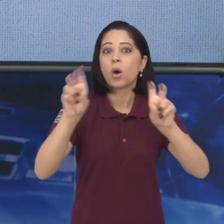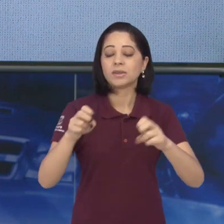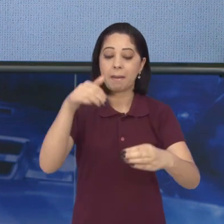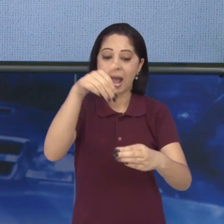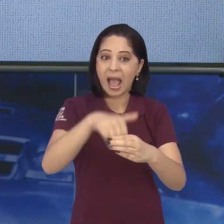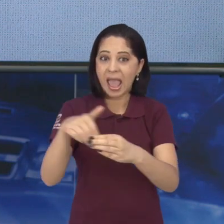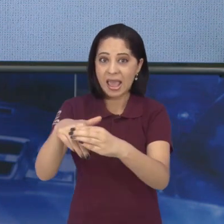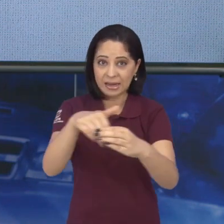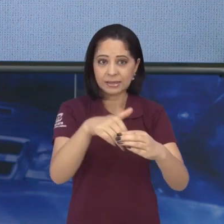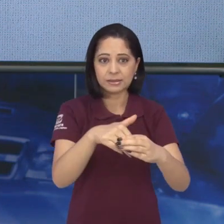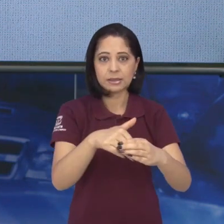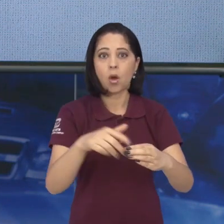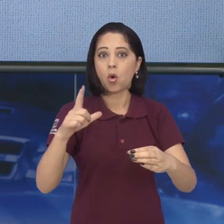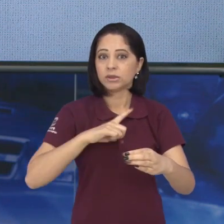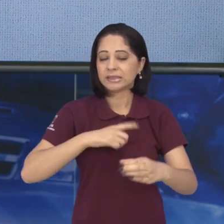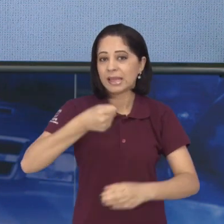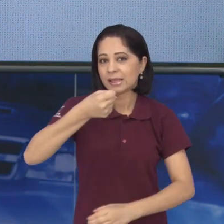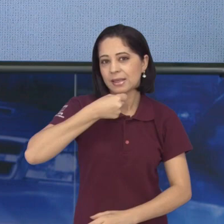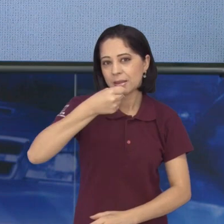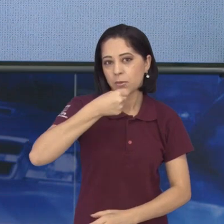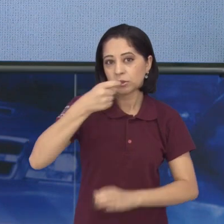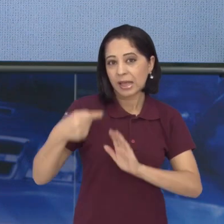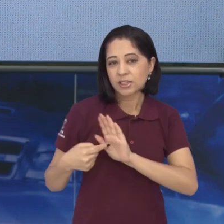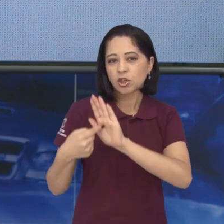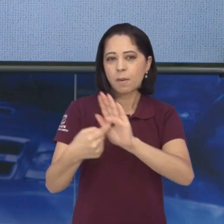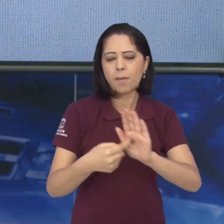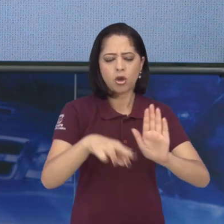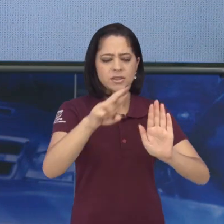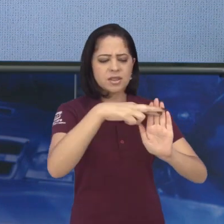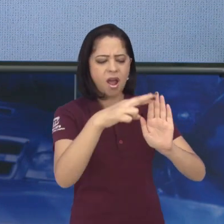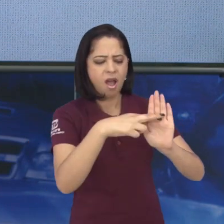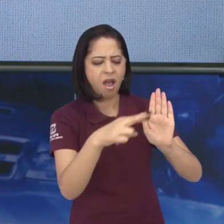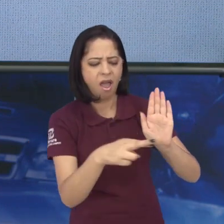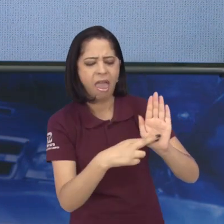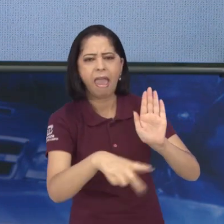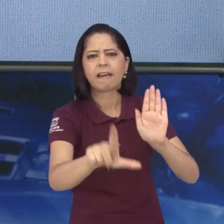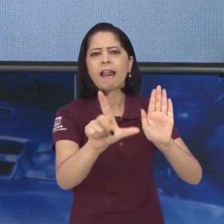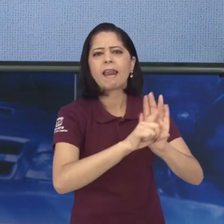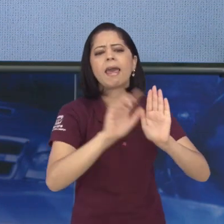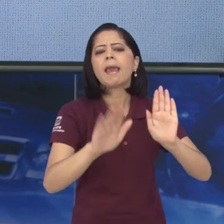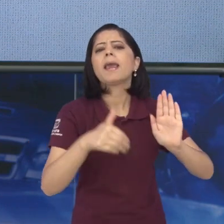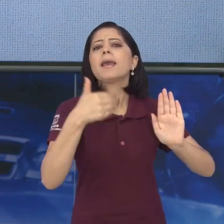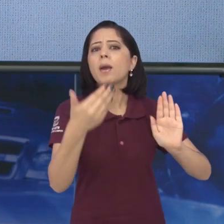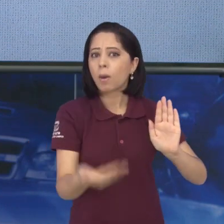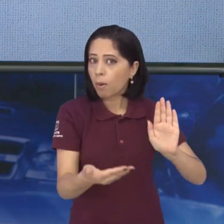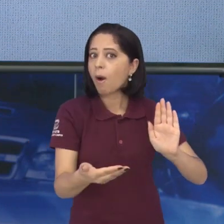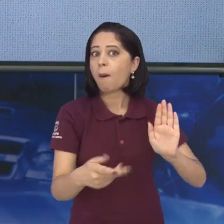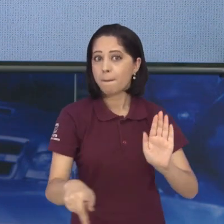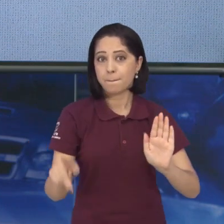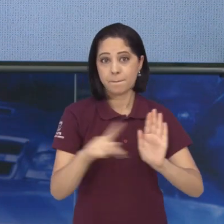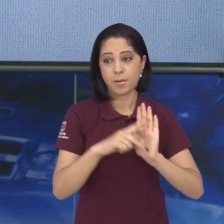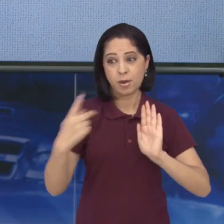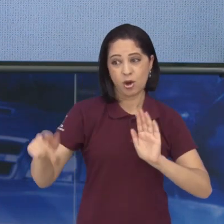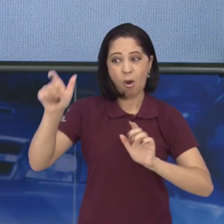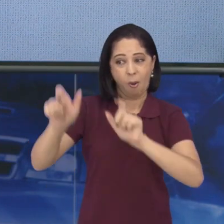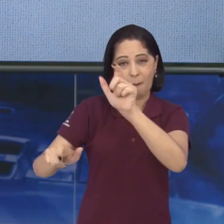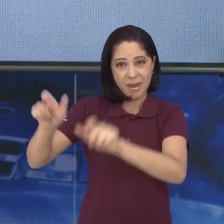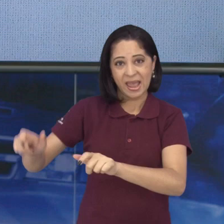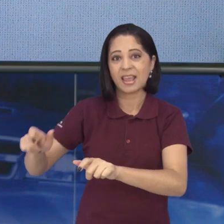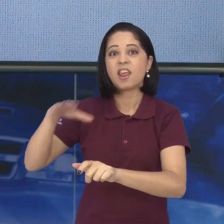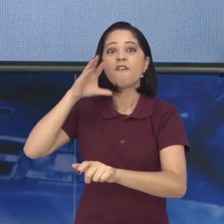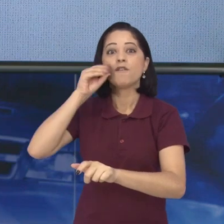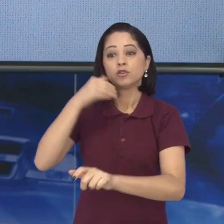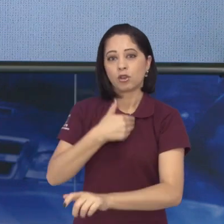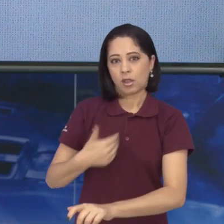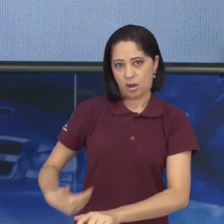sobre eleição. Teremos uma reportagem que mostra quais são as restrições impostas pela legislação aos